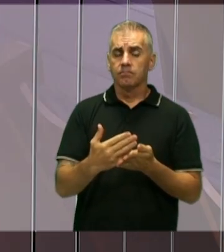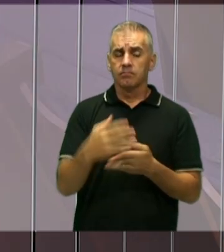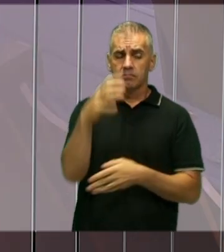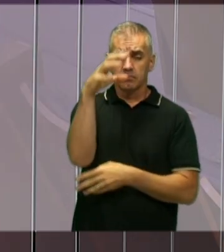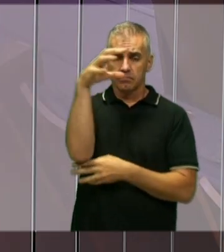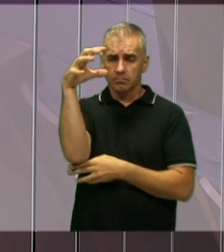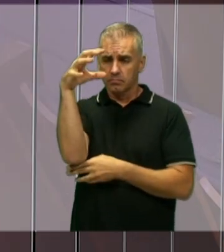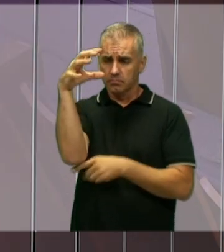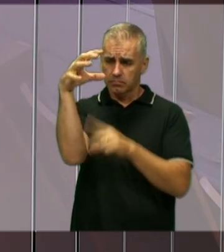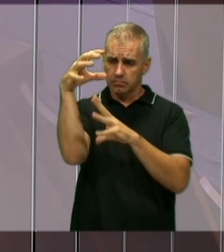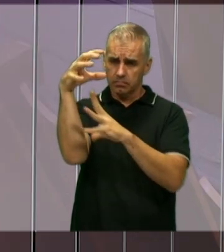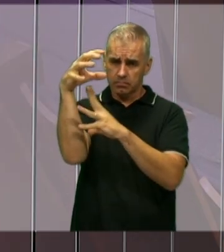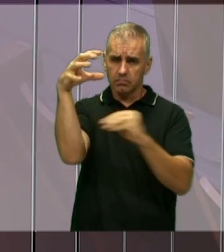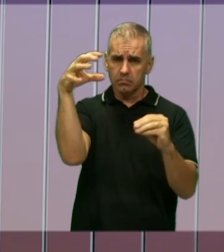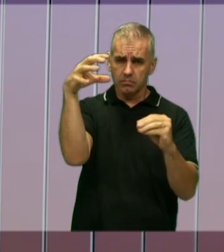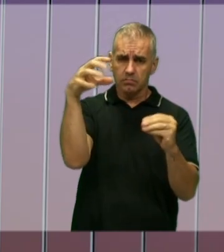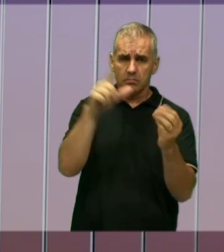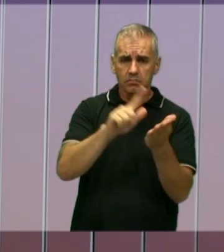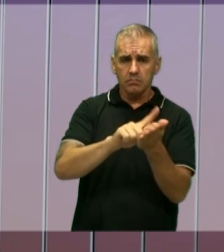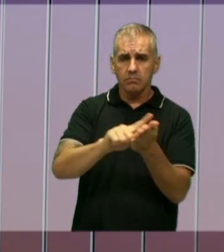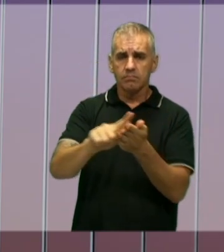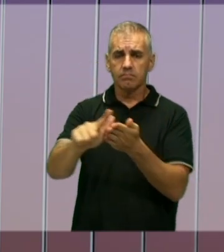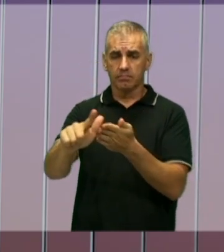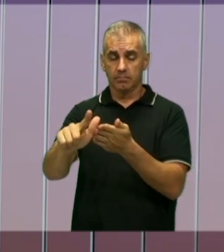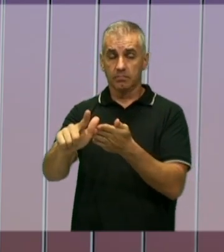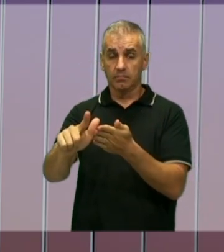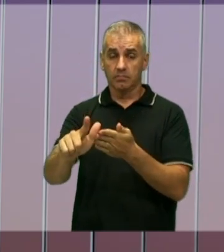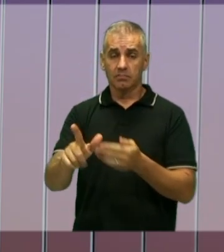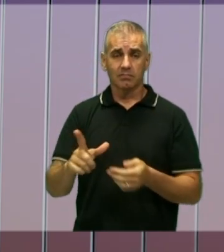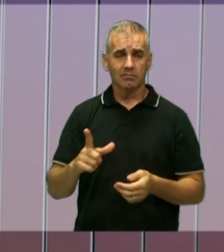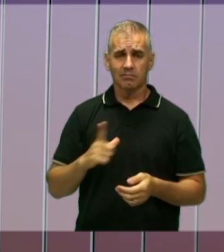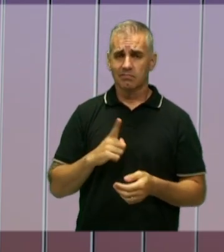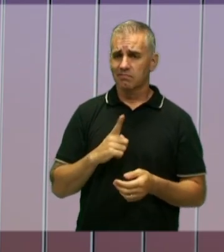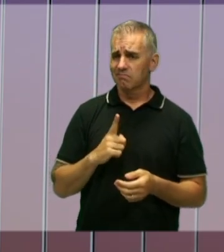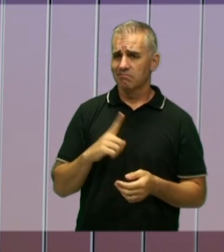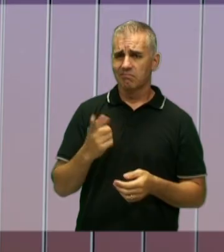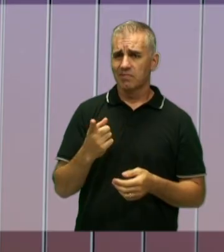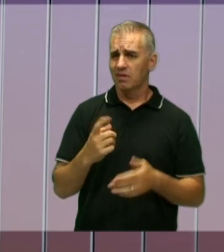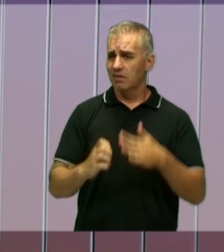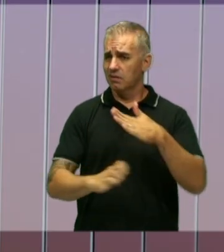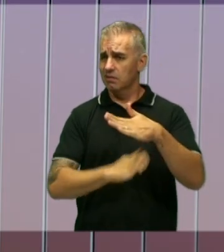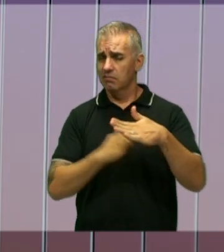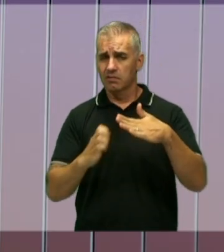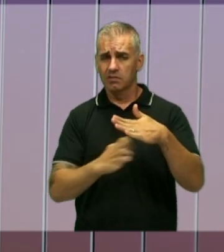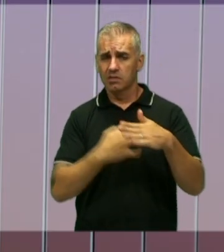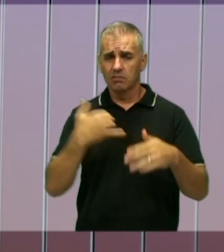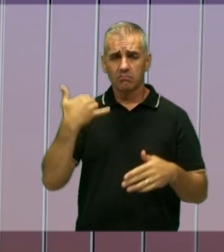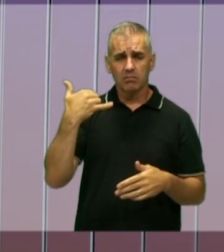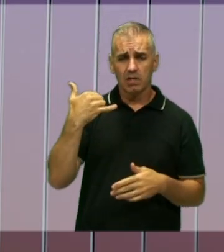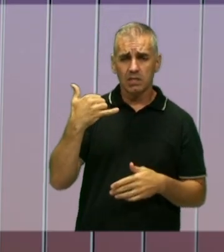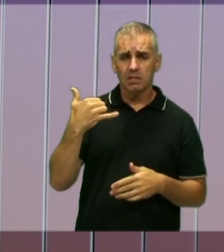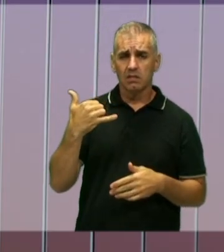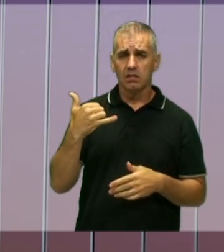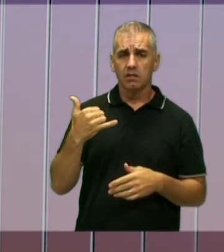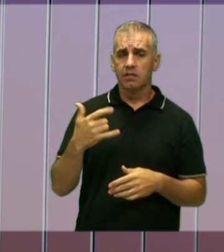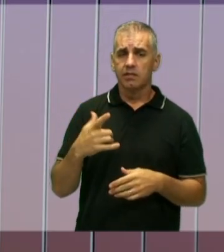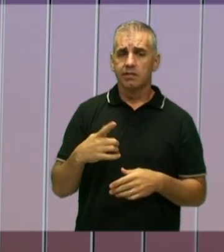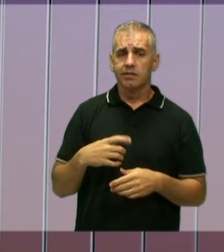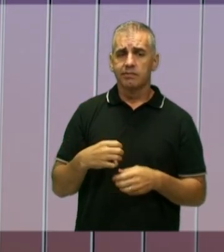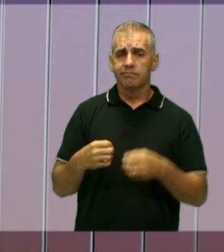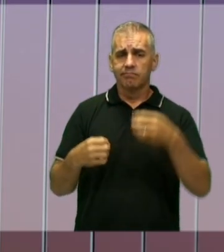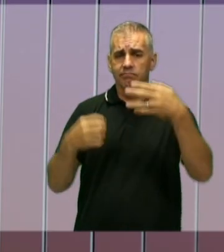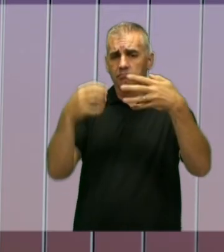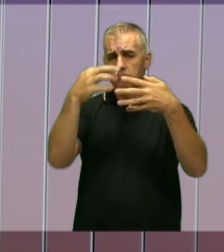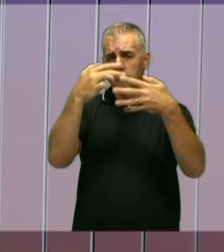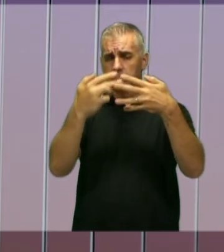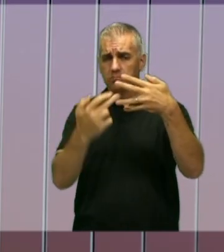e fizessem o recolhimento desses fios, né? Veja bem que nós temos ali centenas de empresas de telefonia, por exemplo. Então entra lá, não vou citar